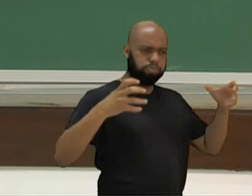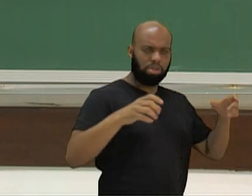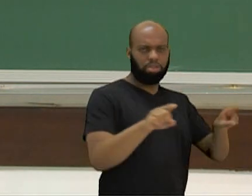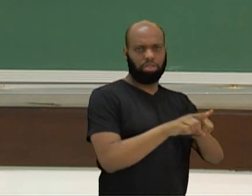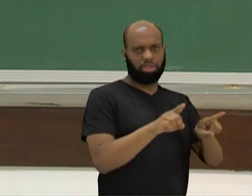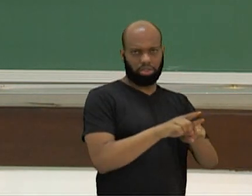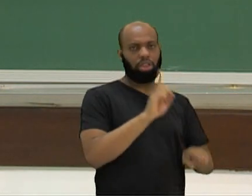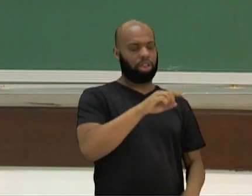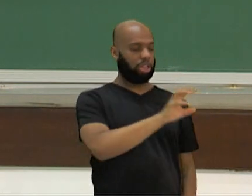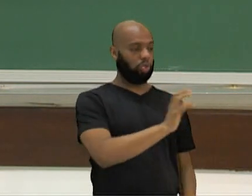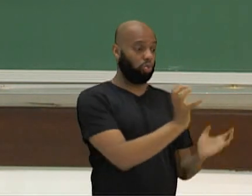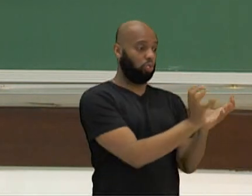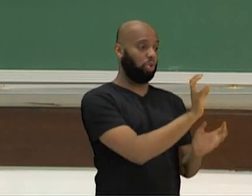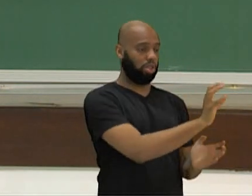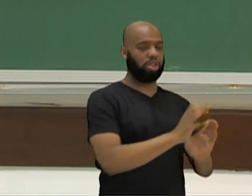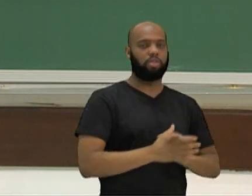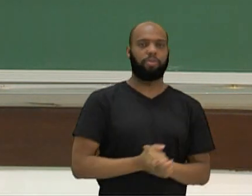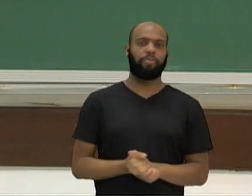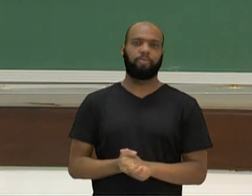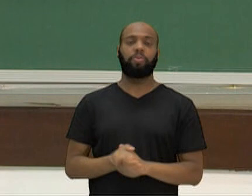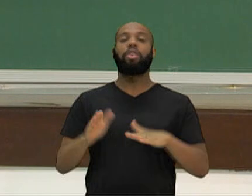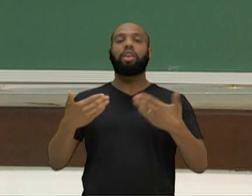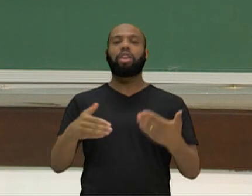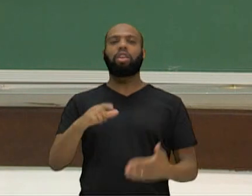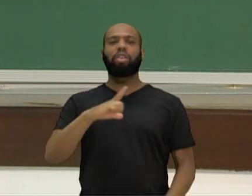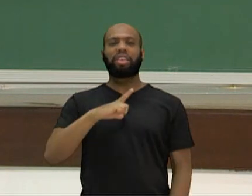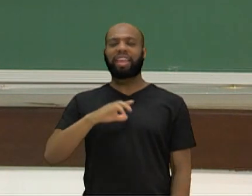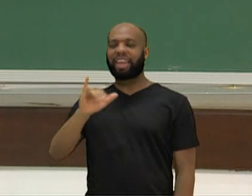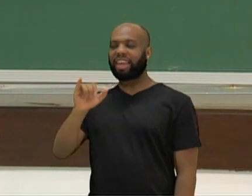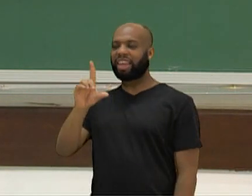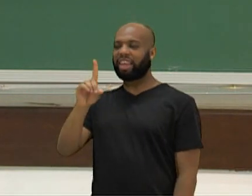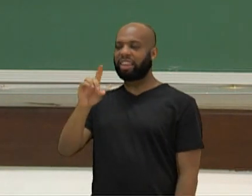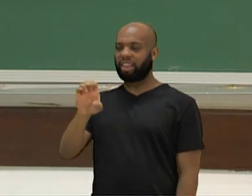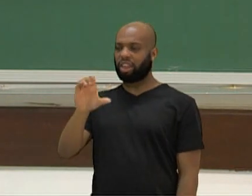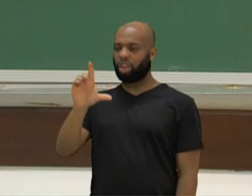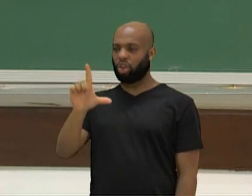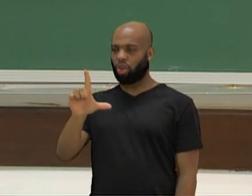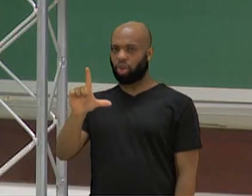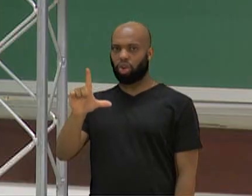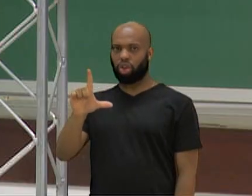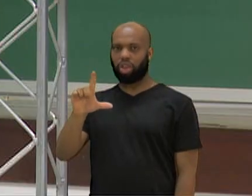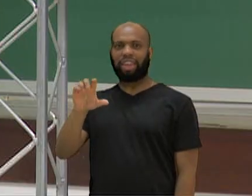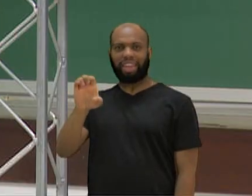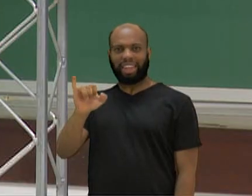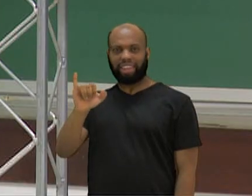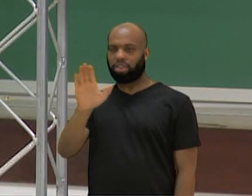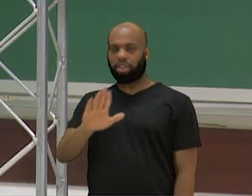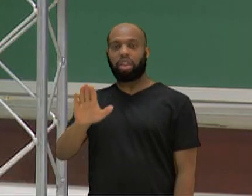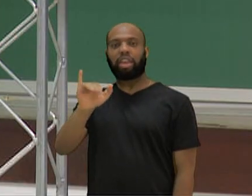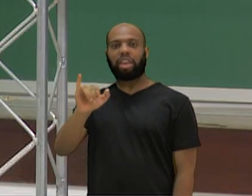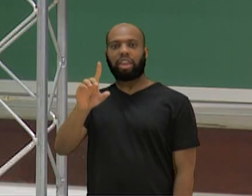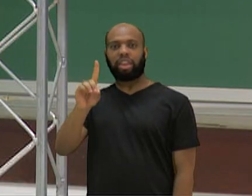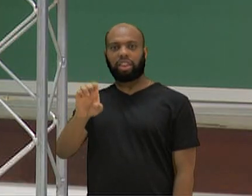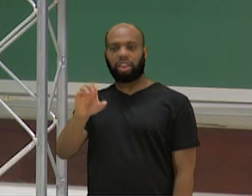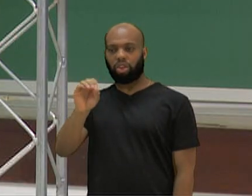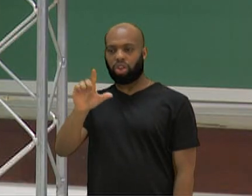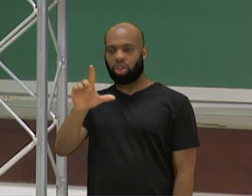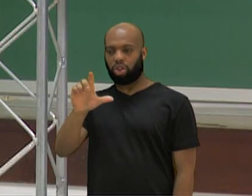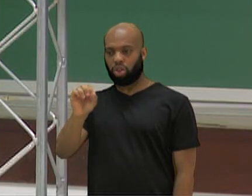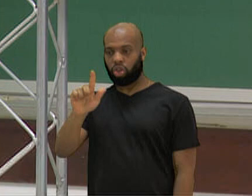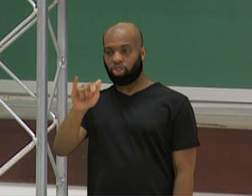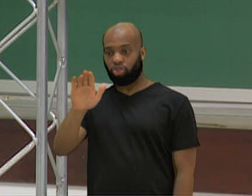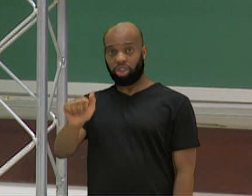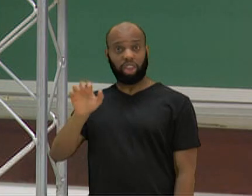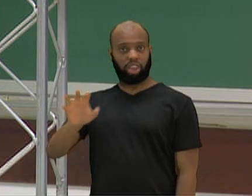coisas. Então, essa ideologia é quando... Podemos ter vários outros exemplos de ideologia, mas aqui estamos